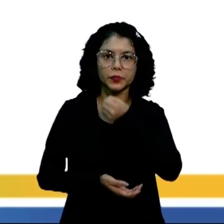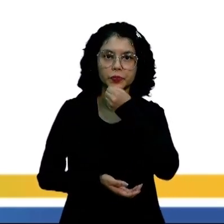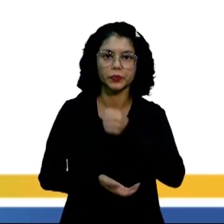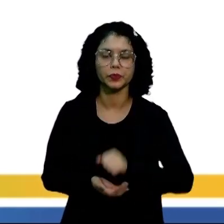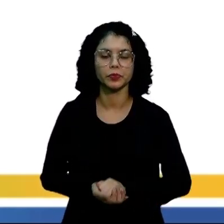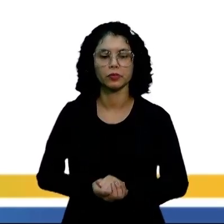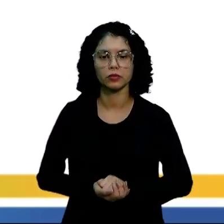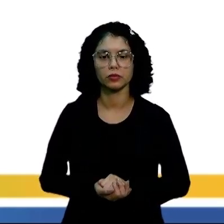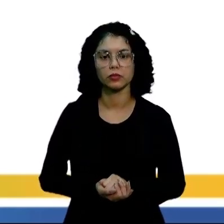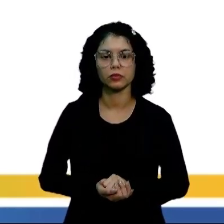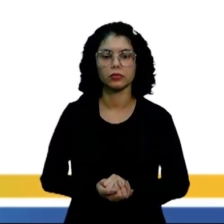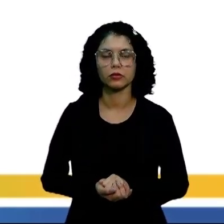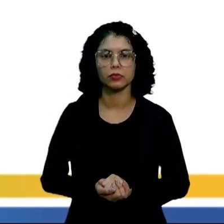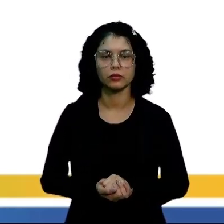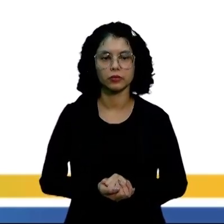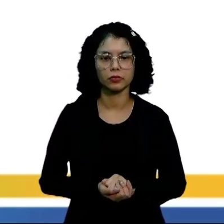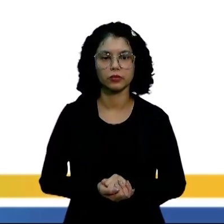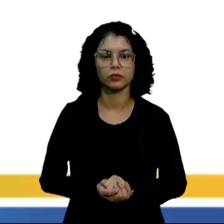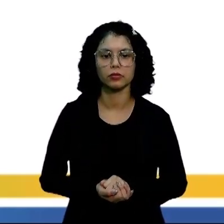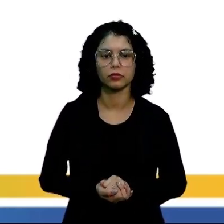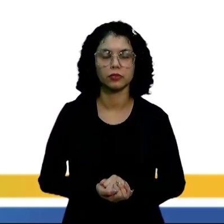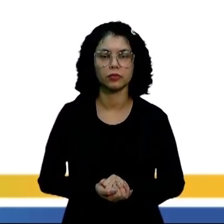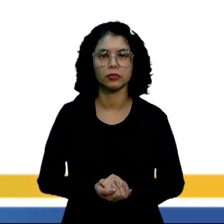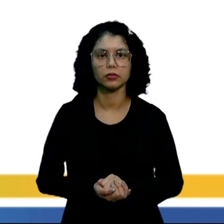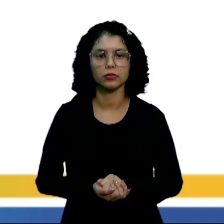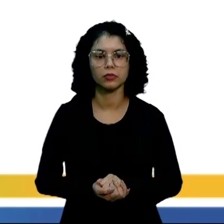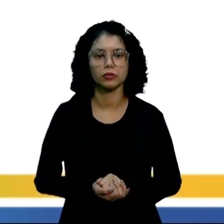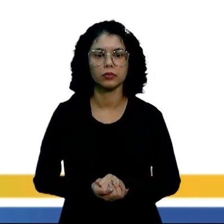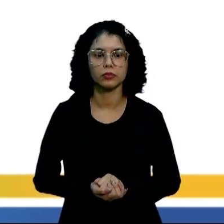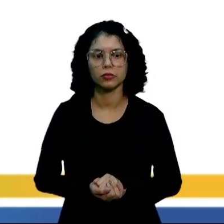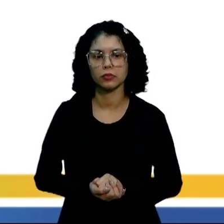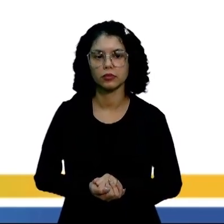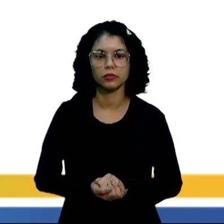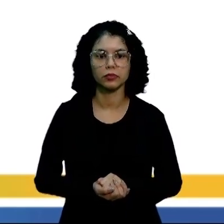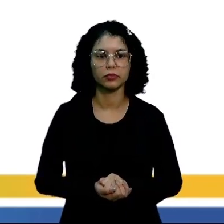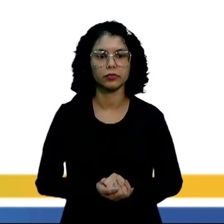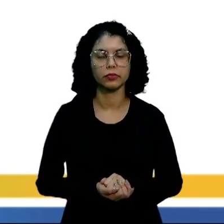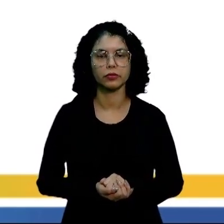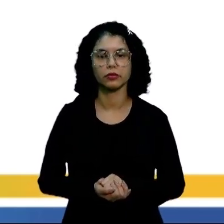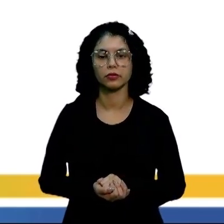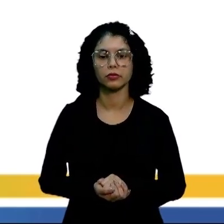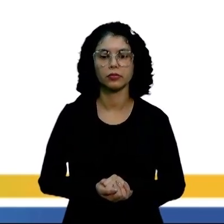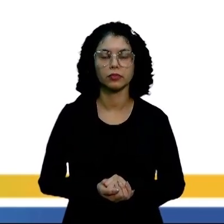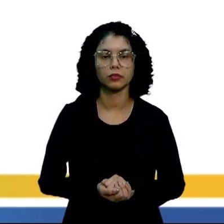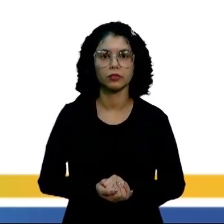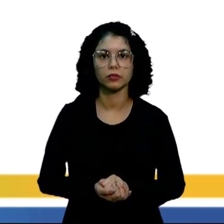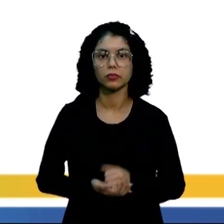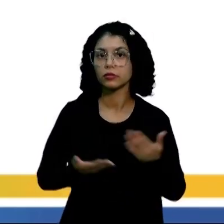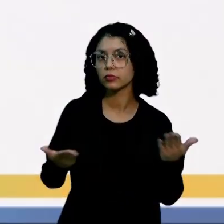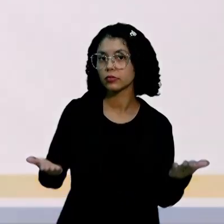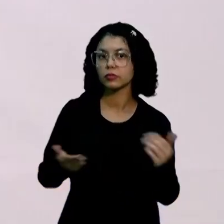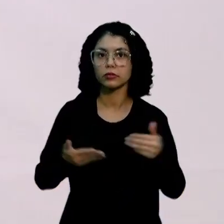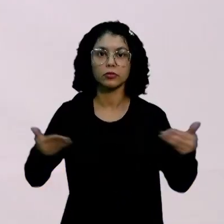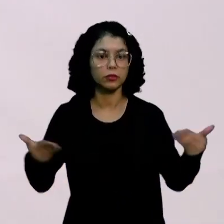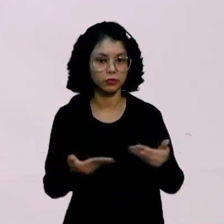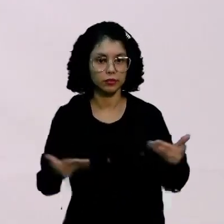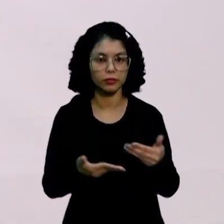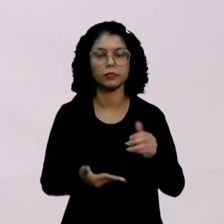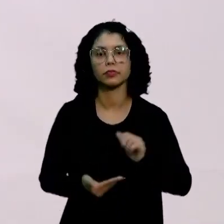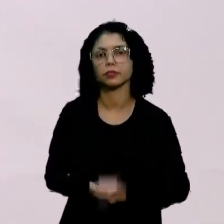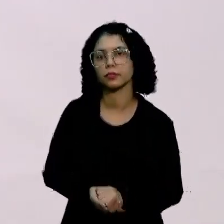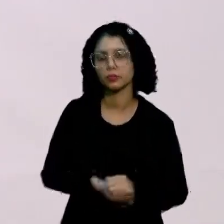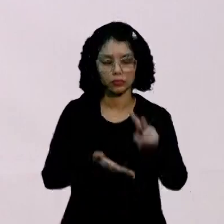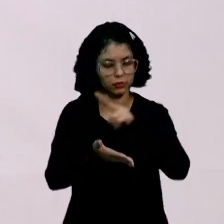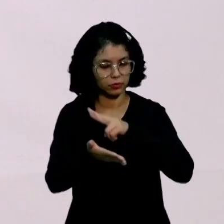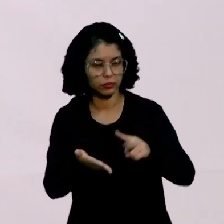News, Magazine Spec Up, editora Camelot, 2001. Então, nós vamos agora ler